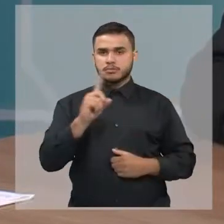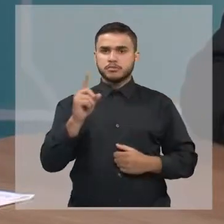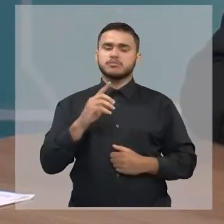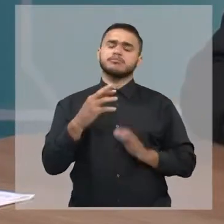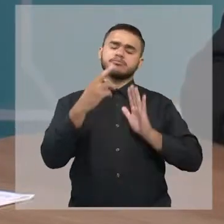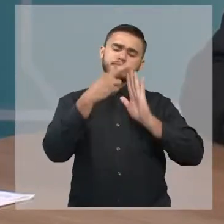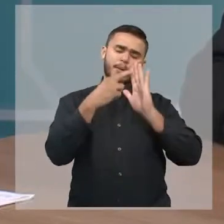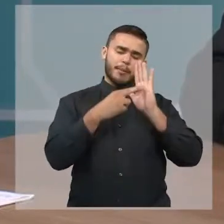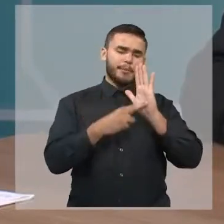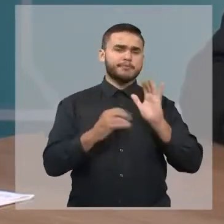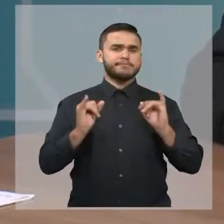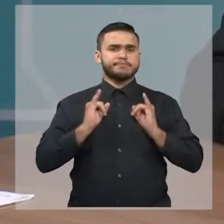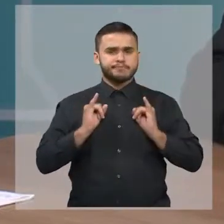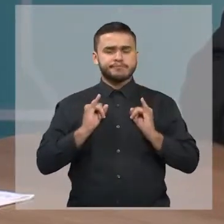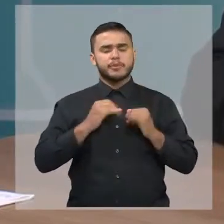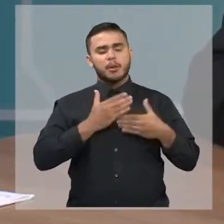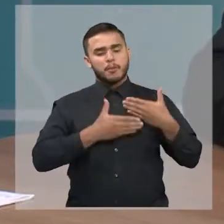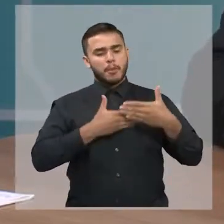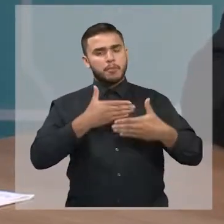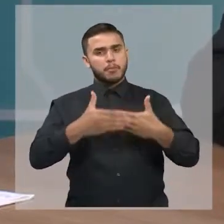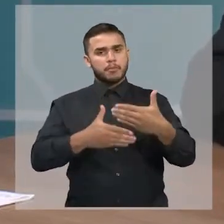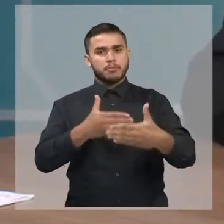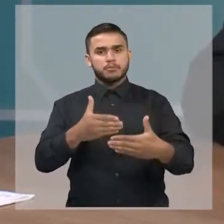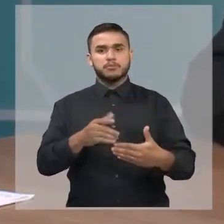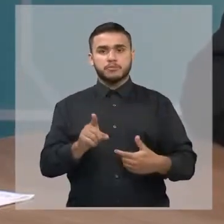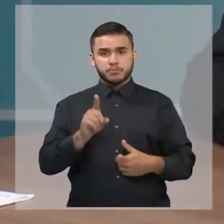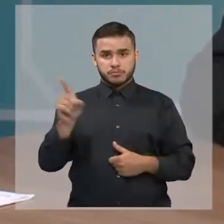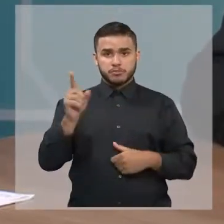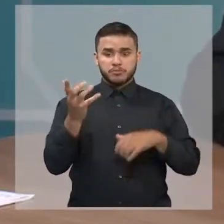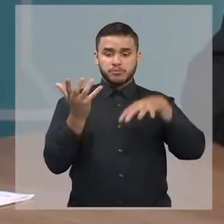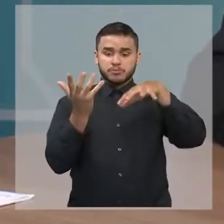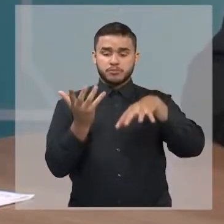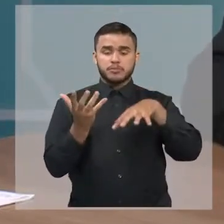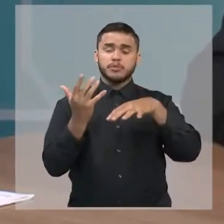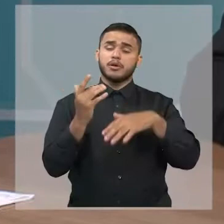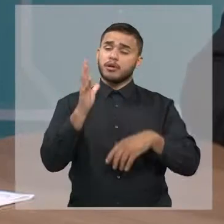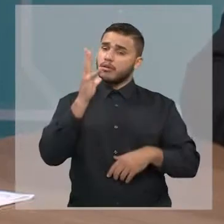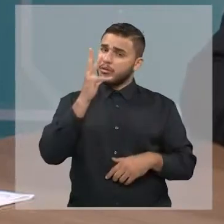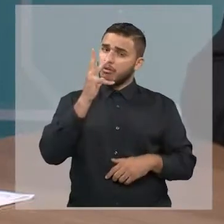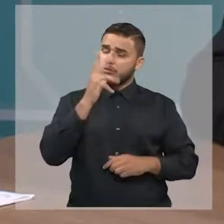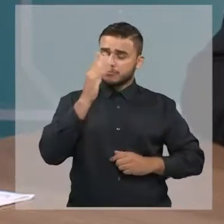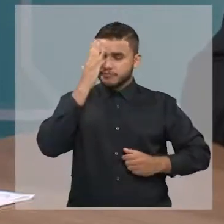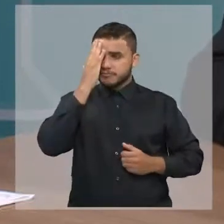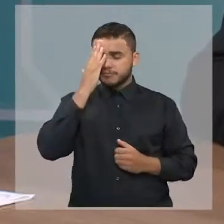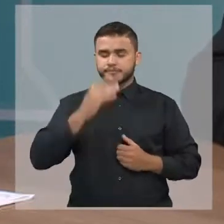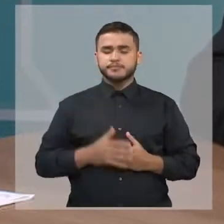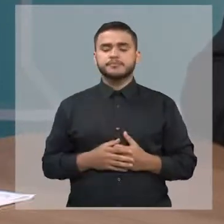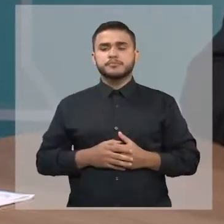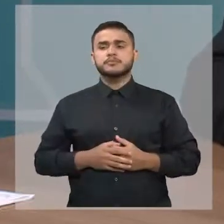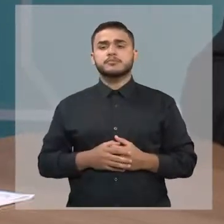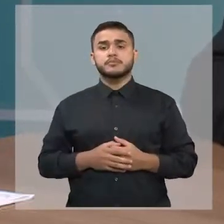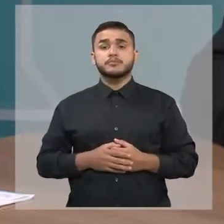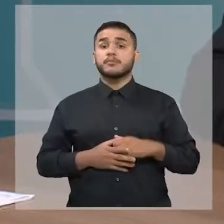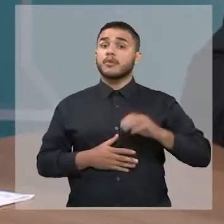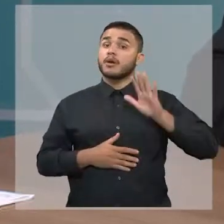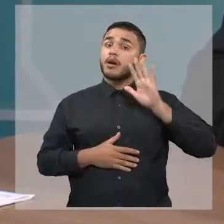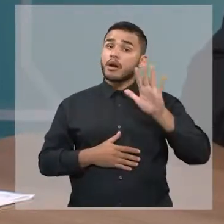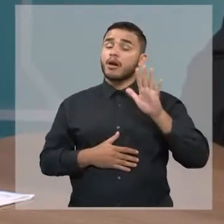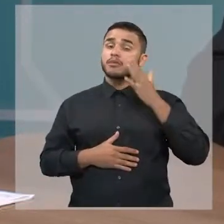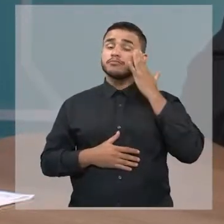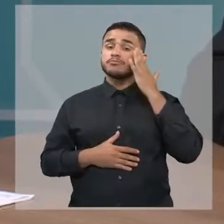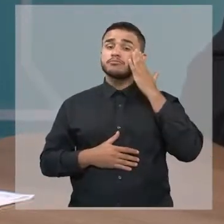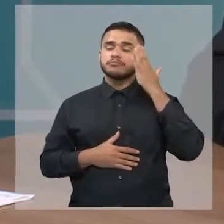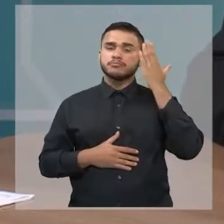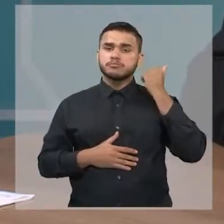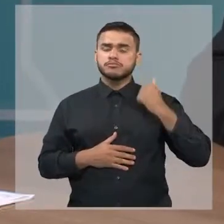da Previdência que tramita a passos lentos no Congresso Nacional. Eu acredito que, a gente já falou